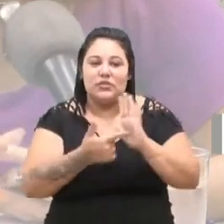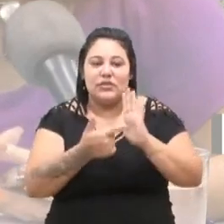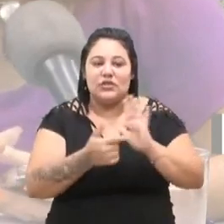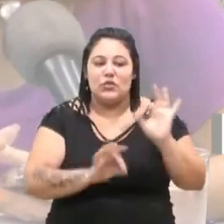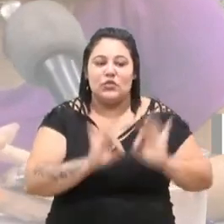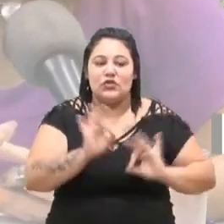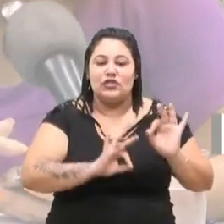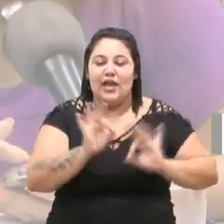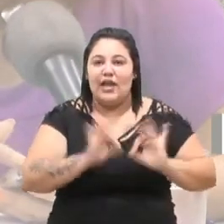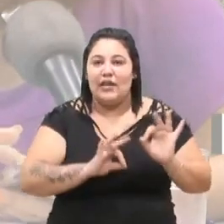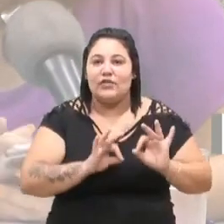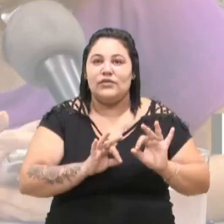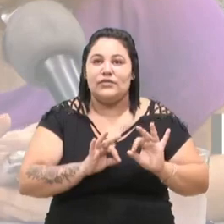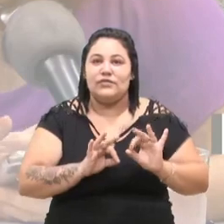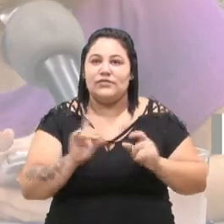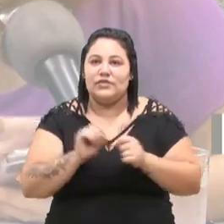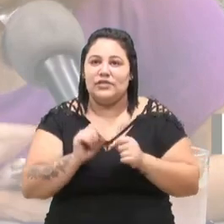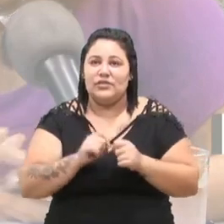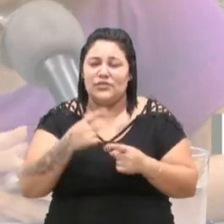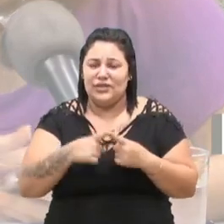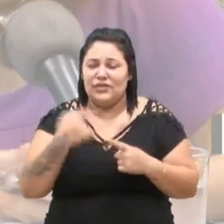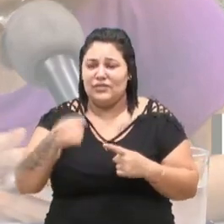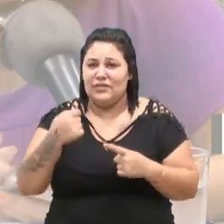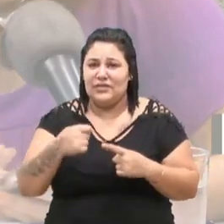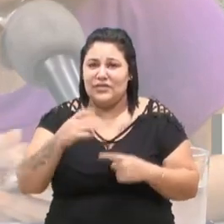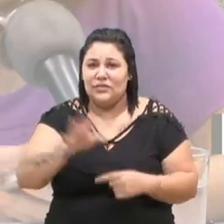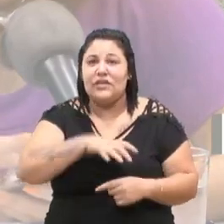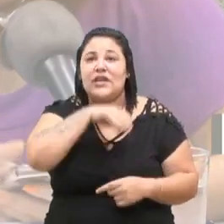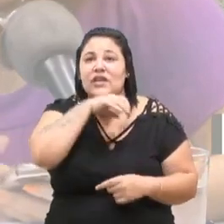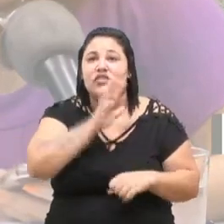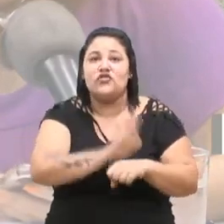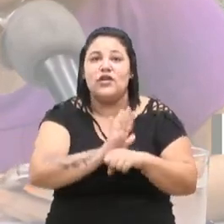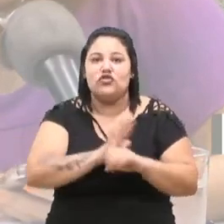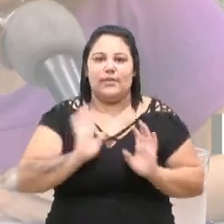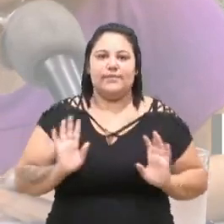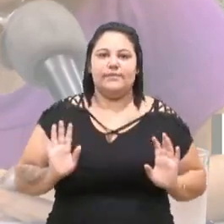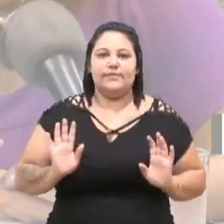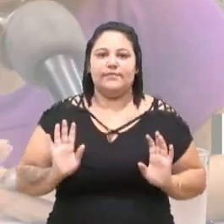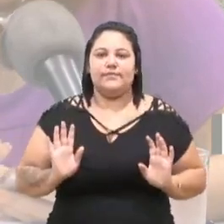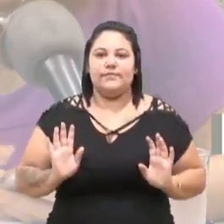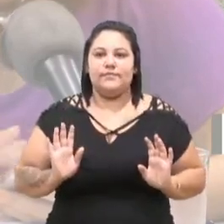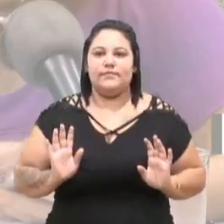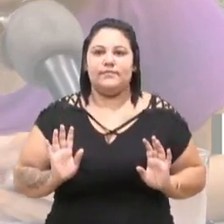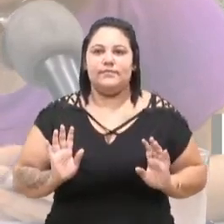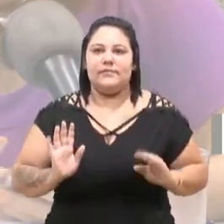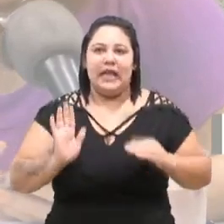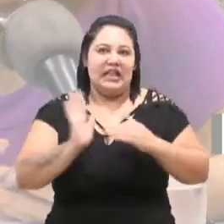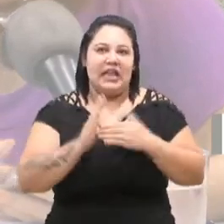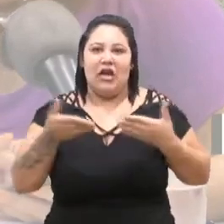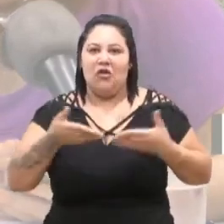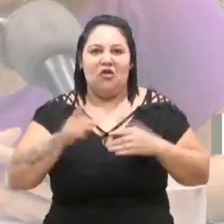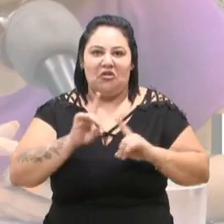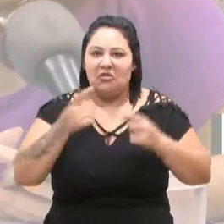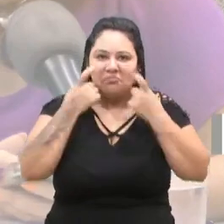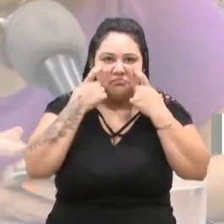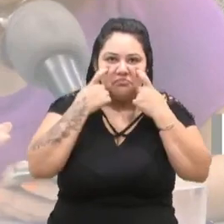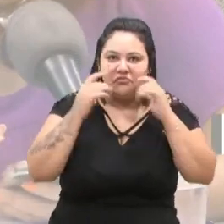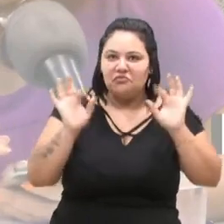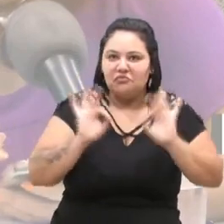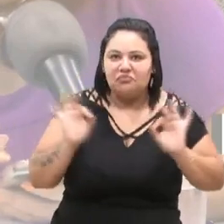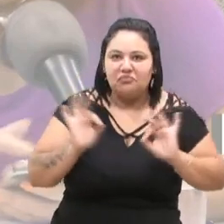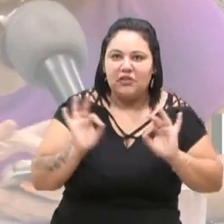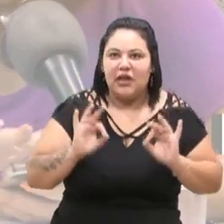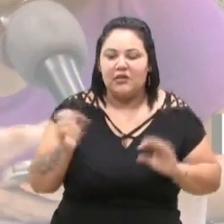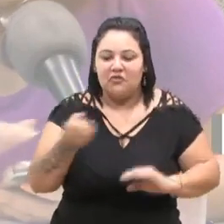apresentou, ajudou. Sim. Porque tu tem que ir atrás de um terreno, então a gente vai ajudar. Até agora eu não vi explanação aí da